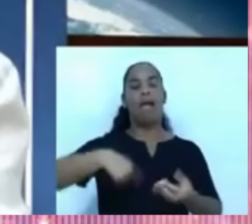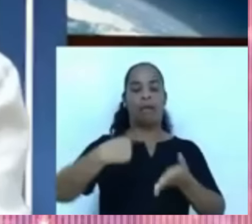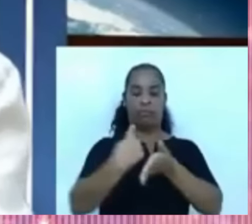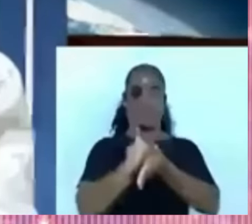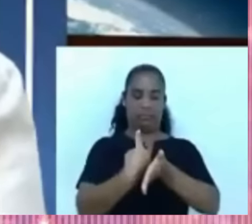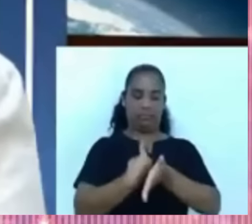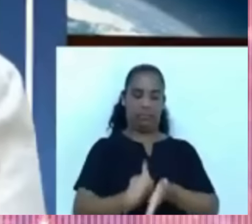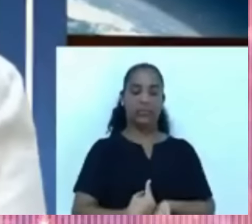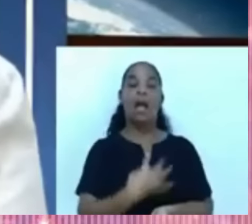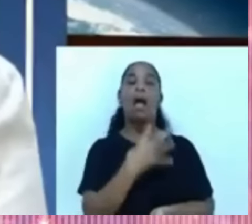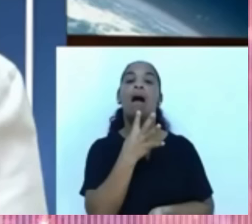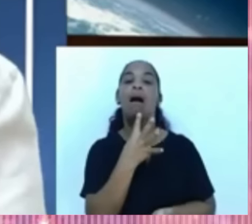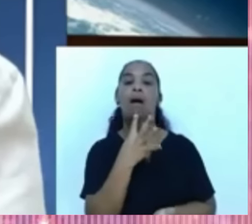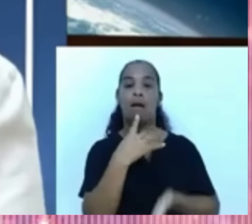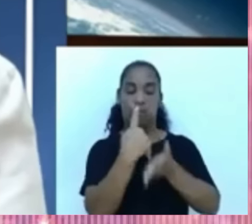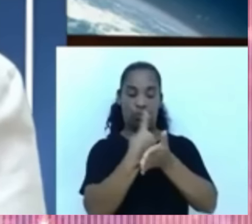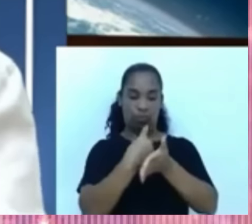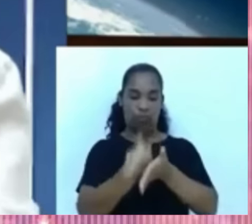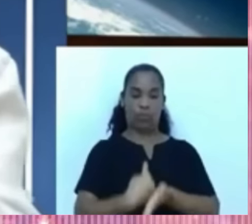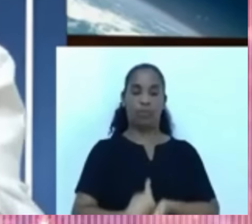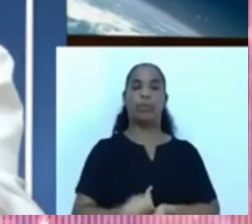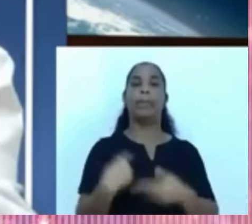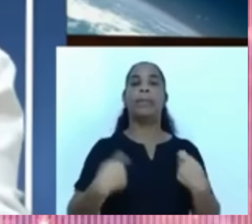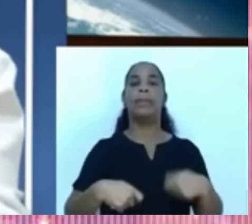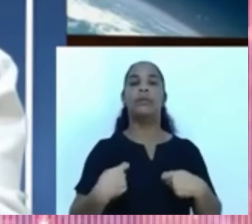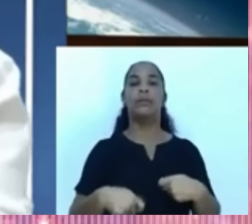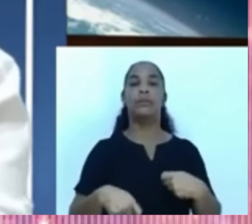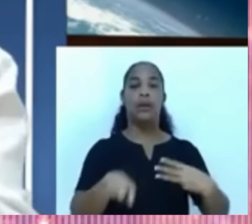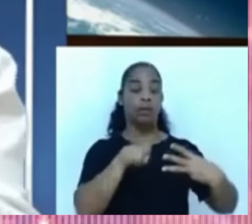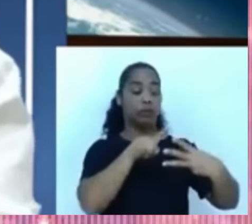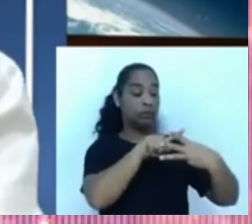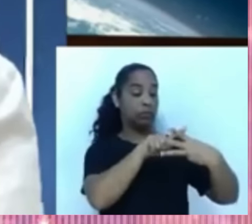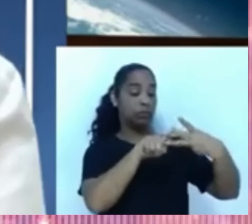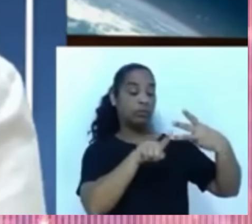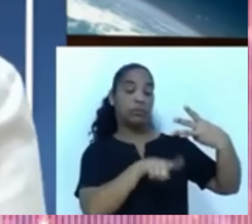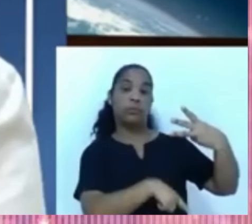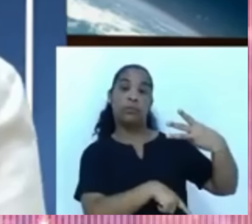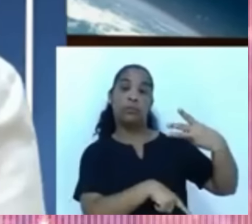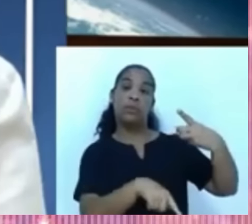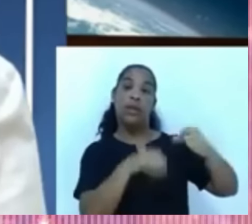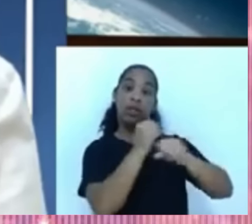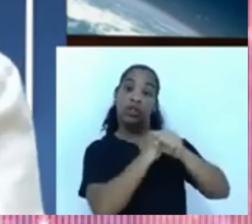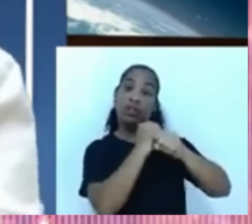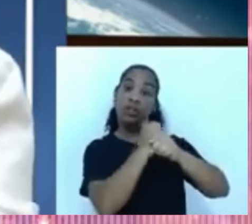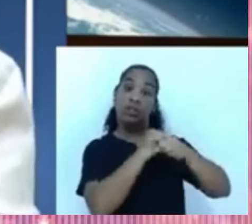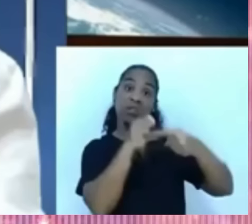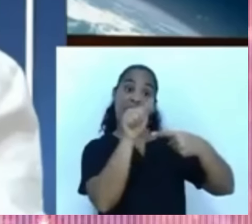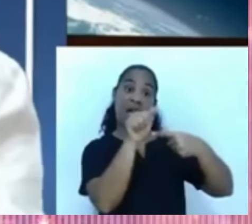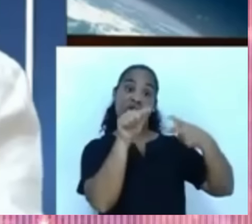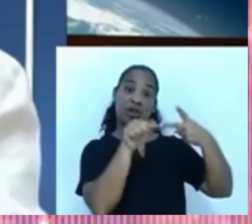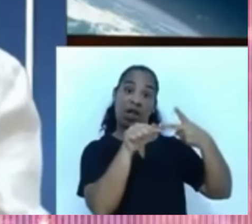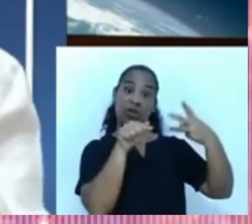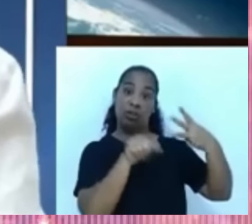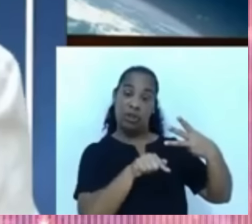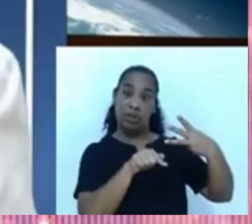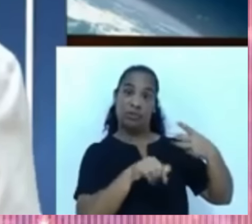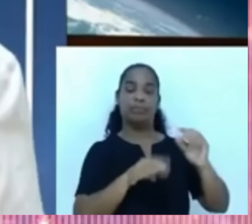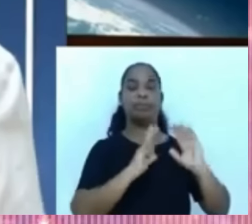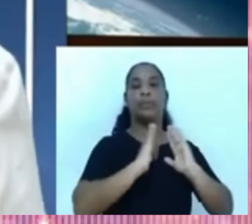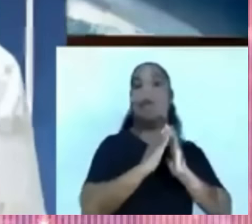e Pitágoras dividiu seu curso em três etapas de 7 anos cada uma e a escola de